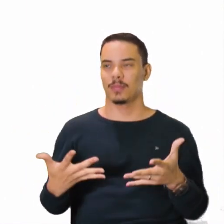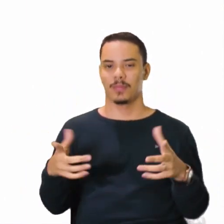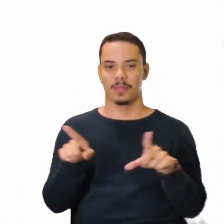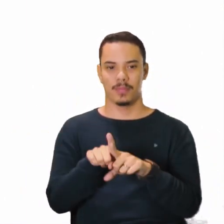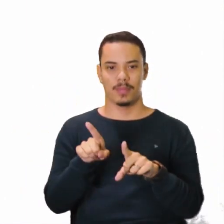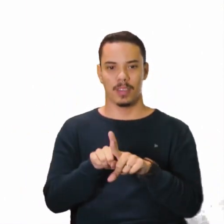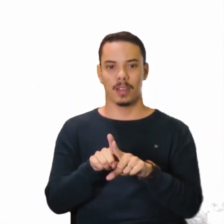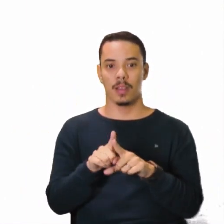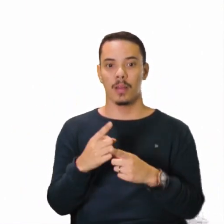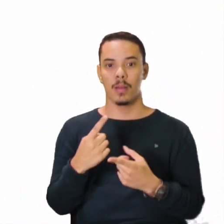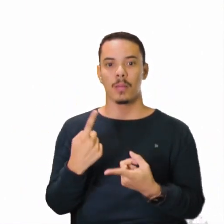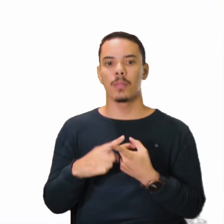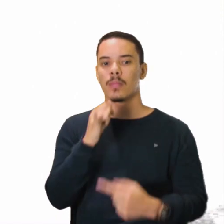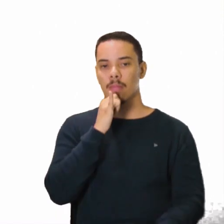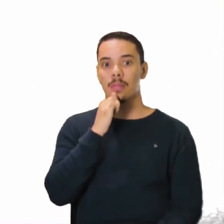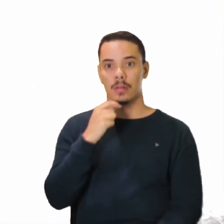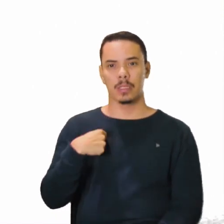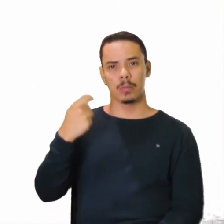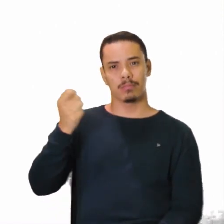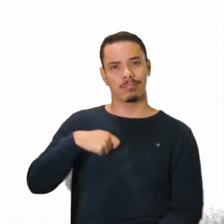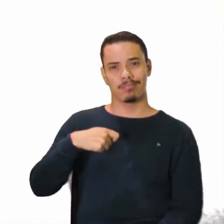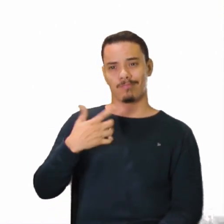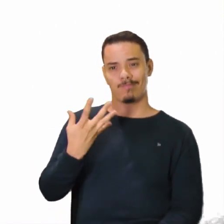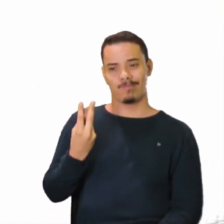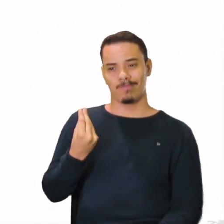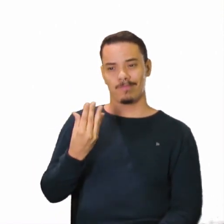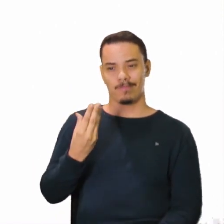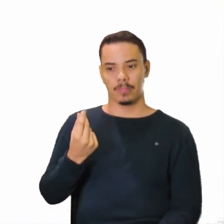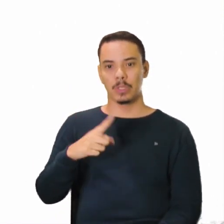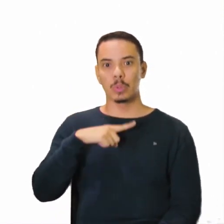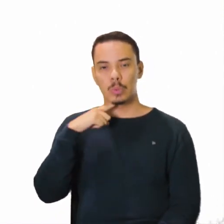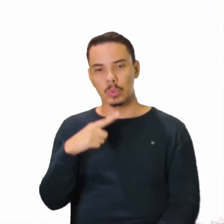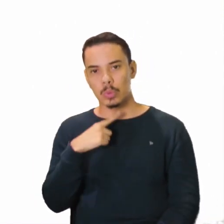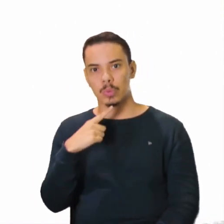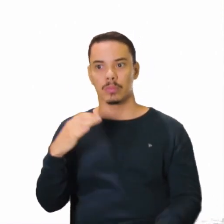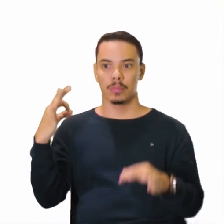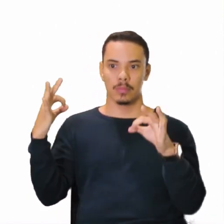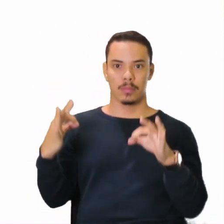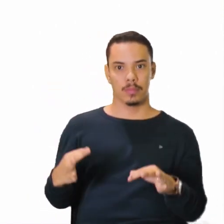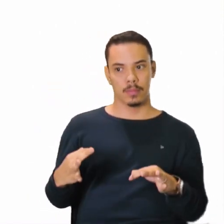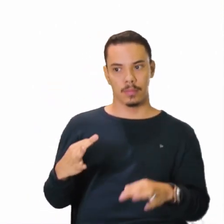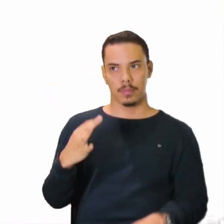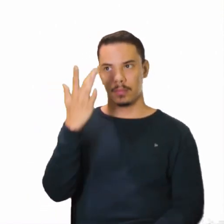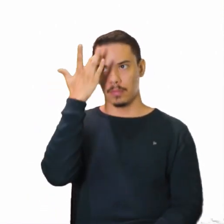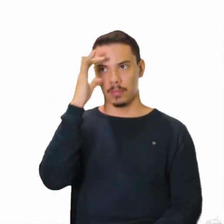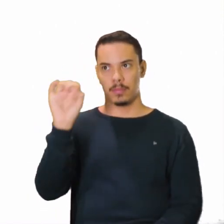futuro do presente também podem exprimir incerteza e também